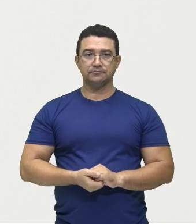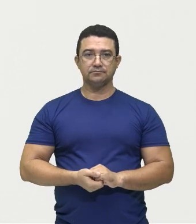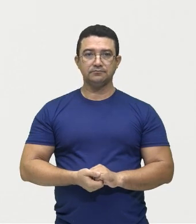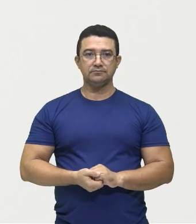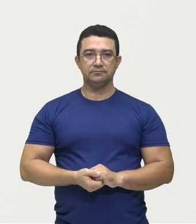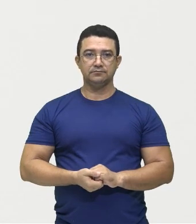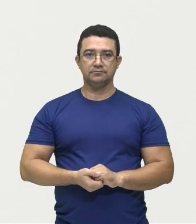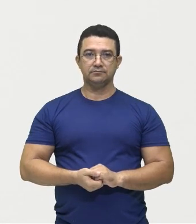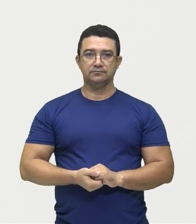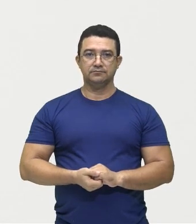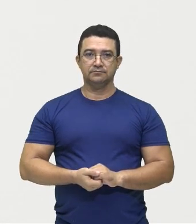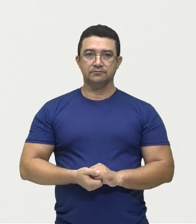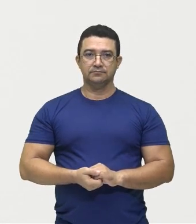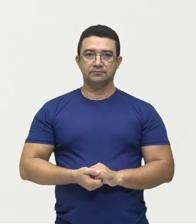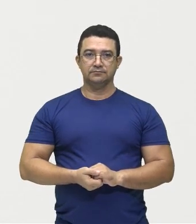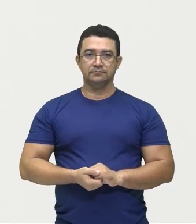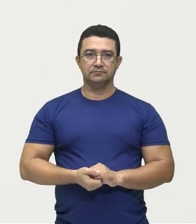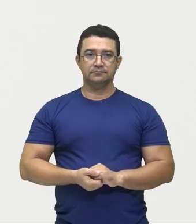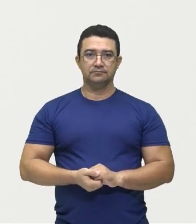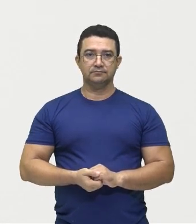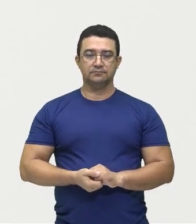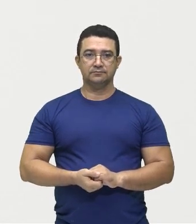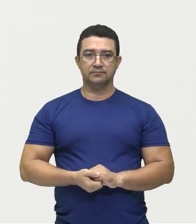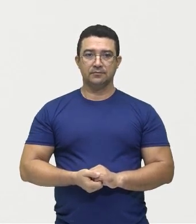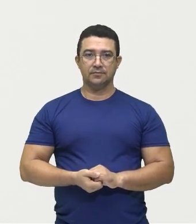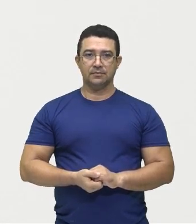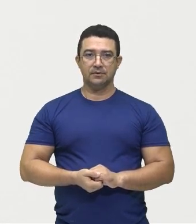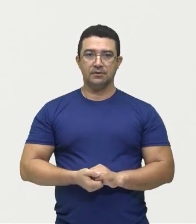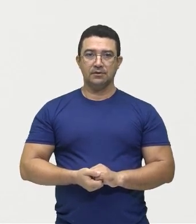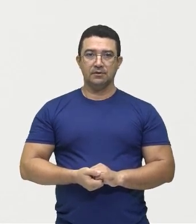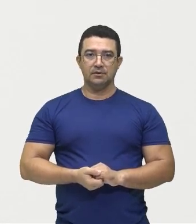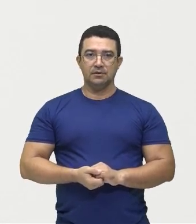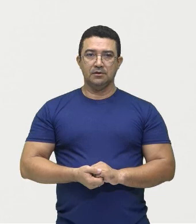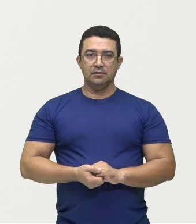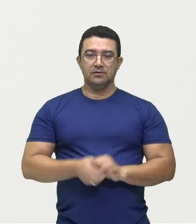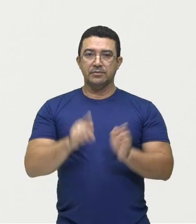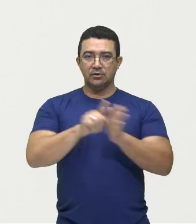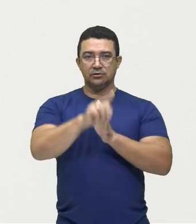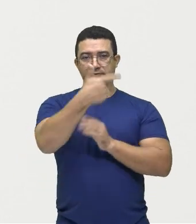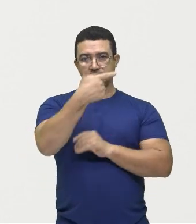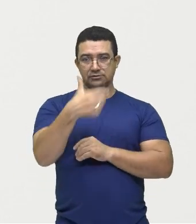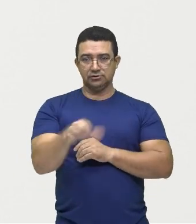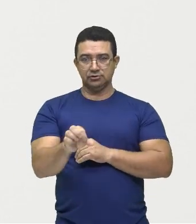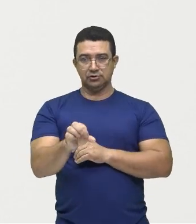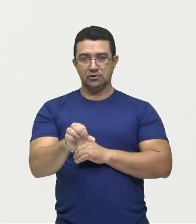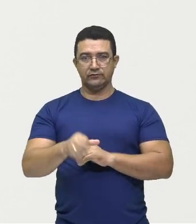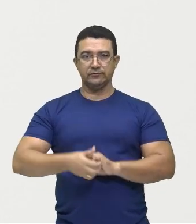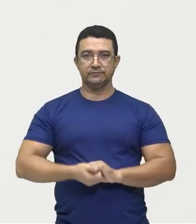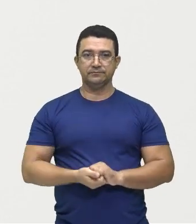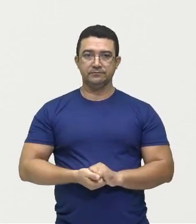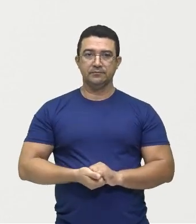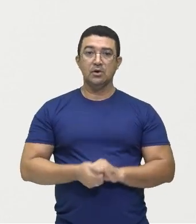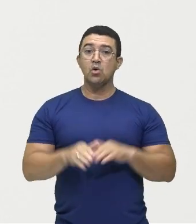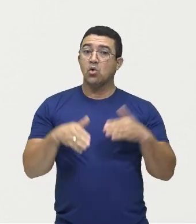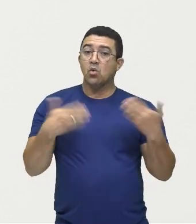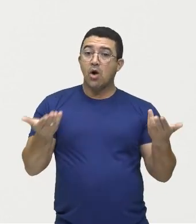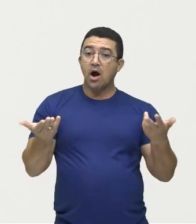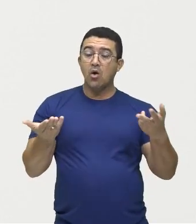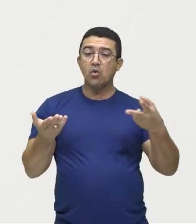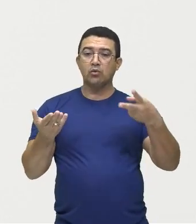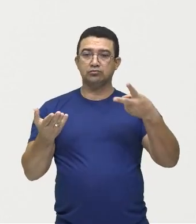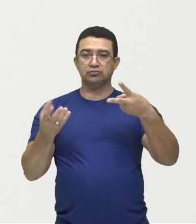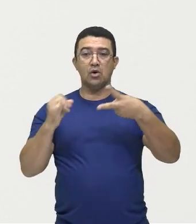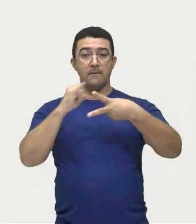Bacana? Vamos agora para a questão de número 29, para a gente fechar o nosso exercitando de hoje de matemática. Qual é o